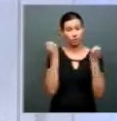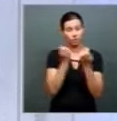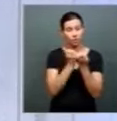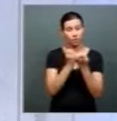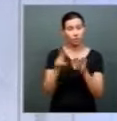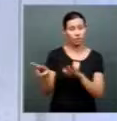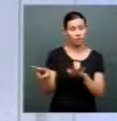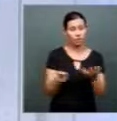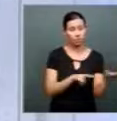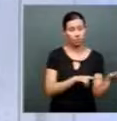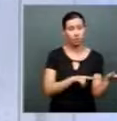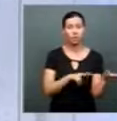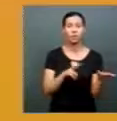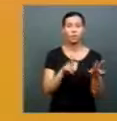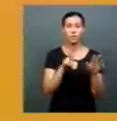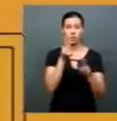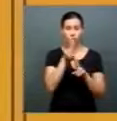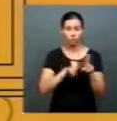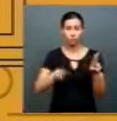semana aqui na UFO.